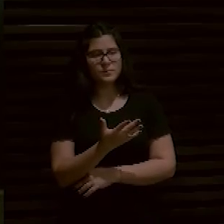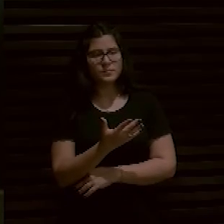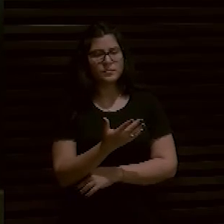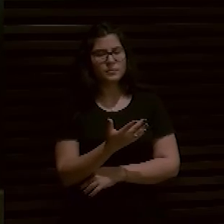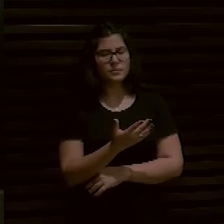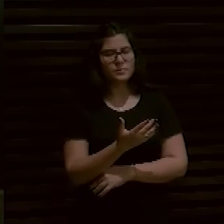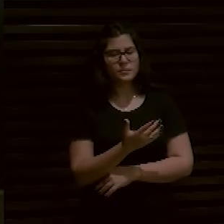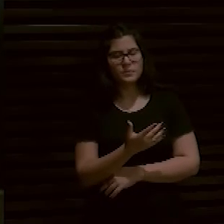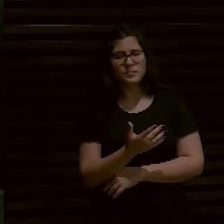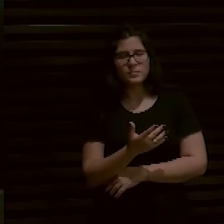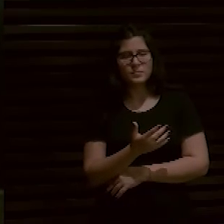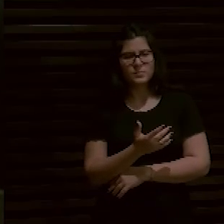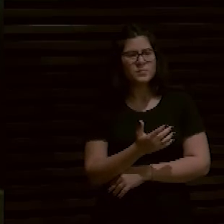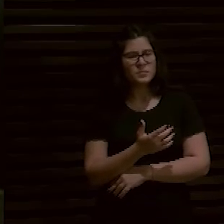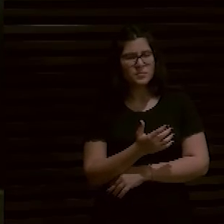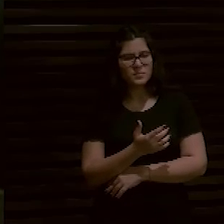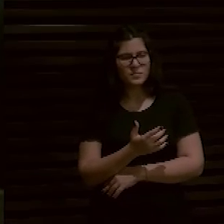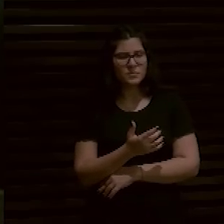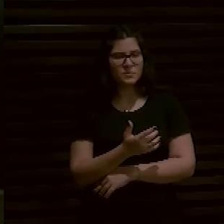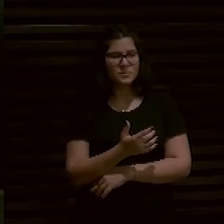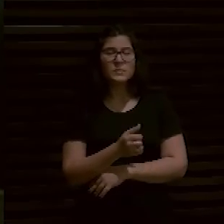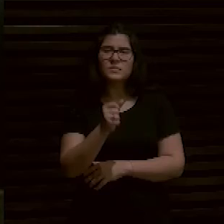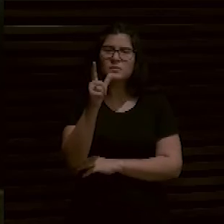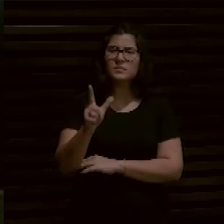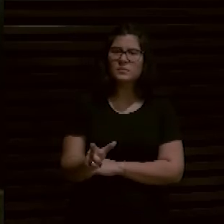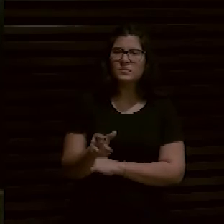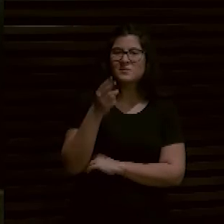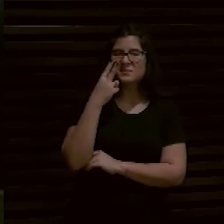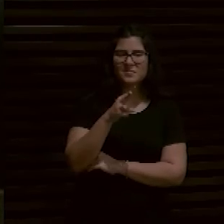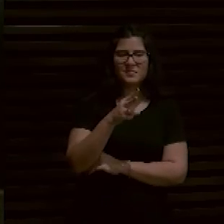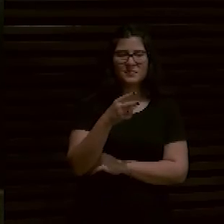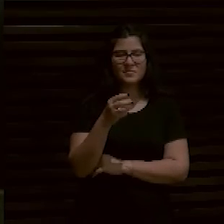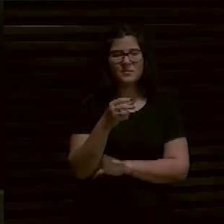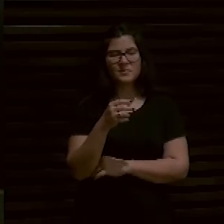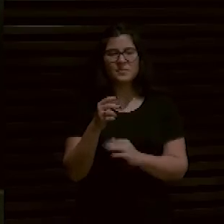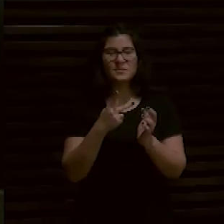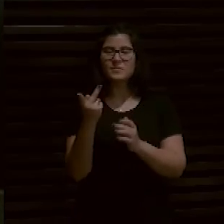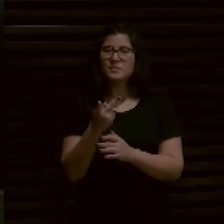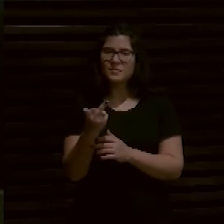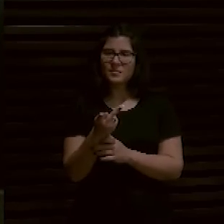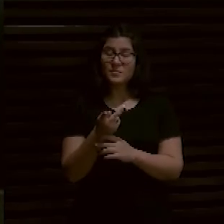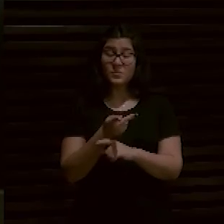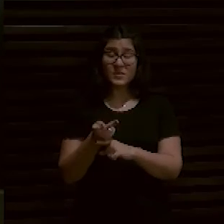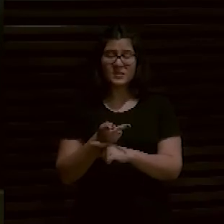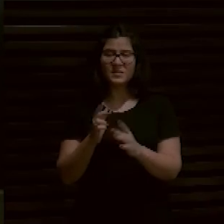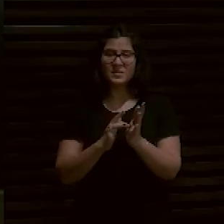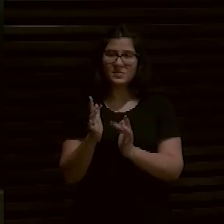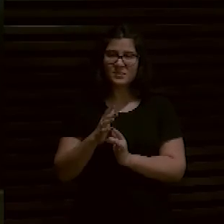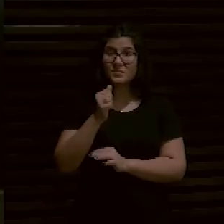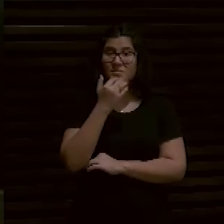está apontando para Jesus. Quem verá o bem? Aquele que é transportado para o